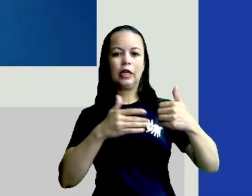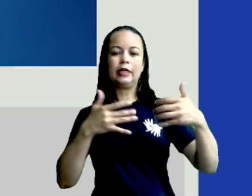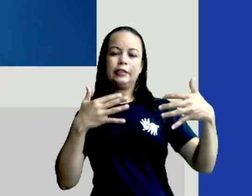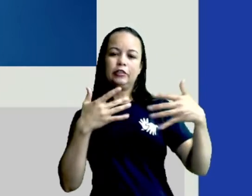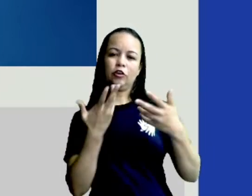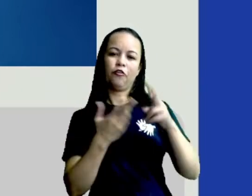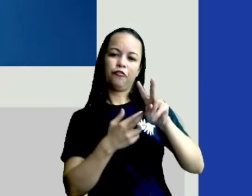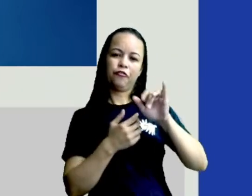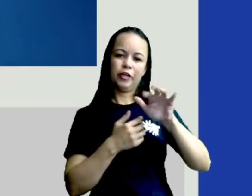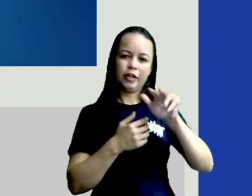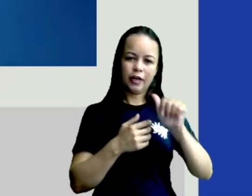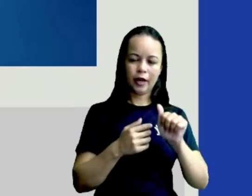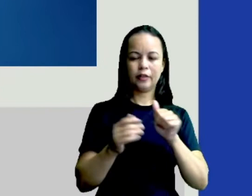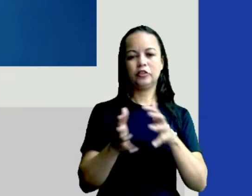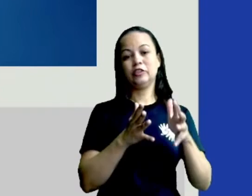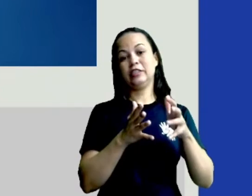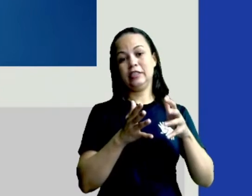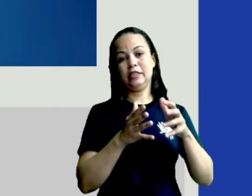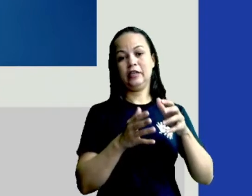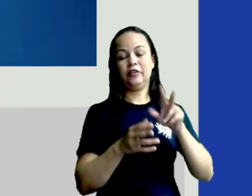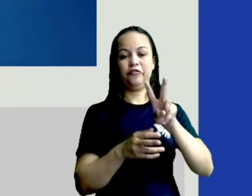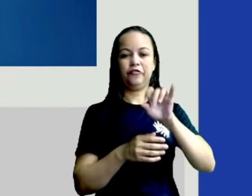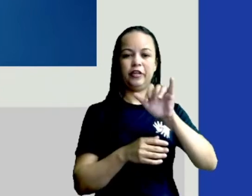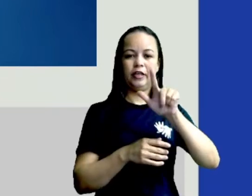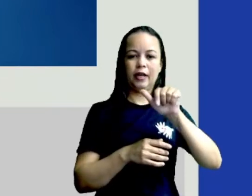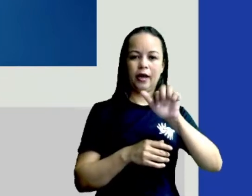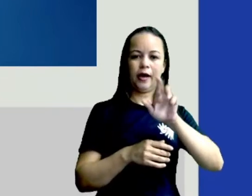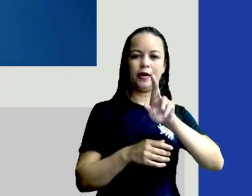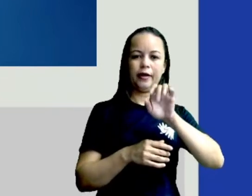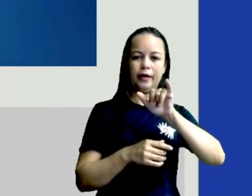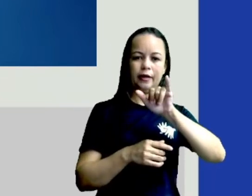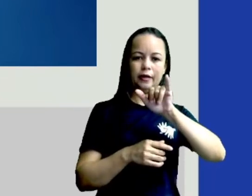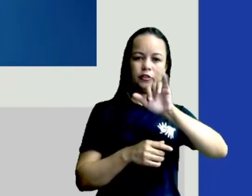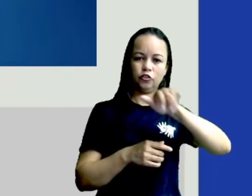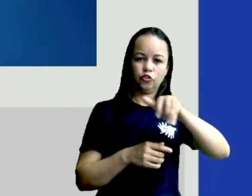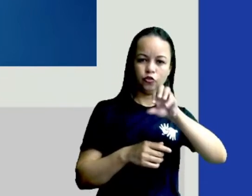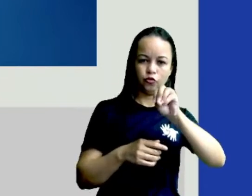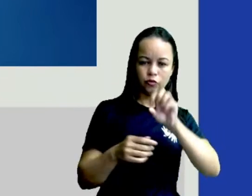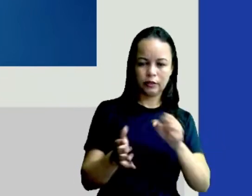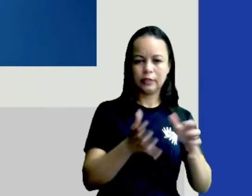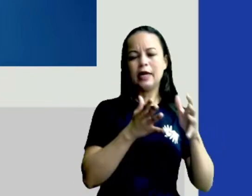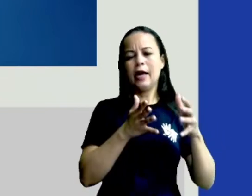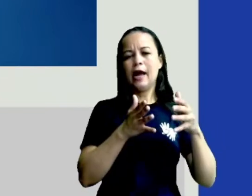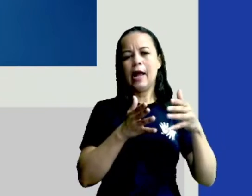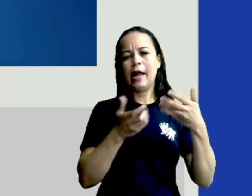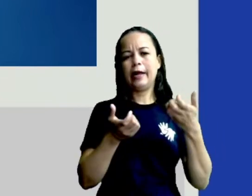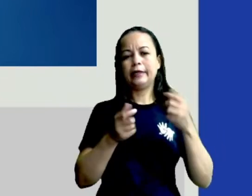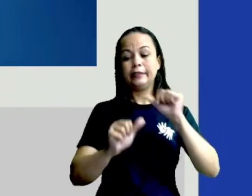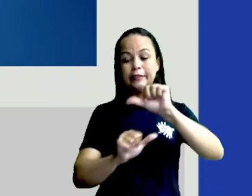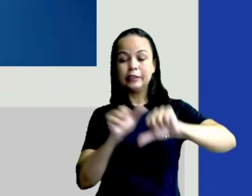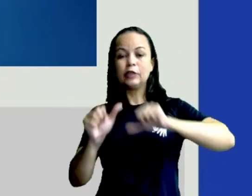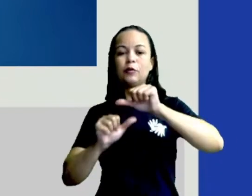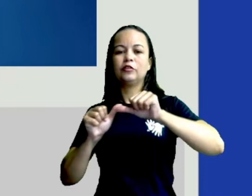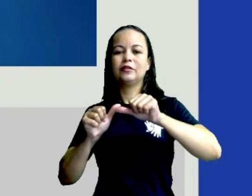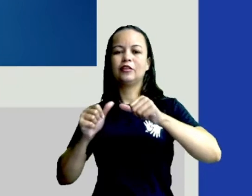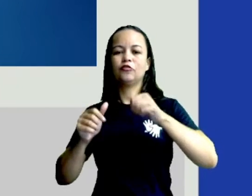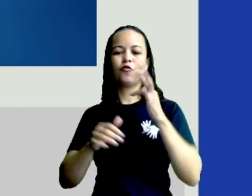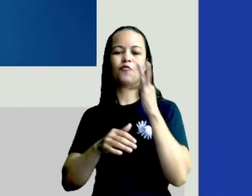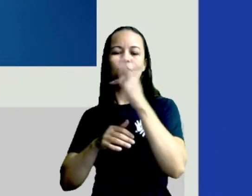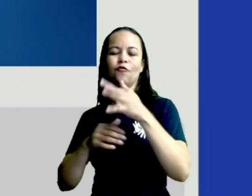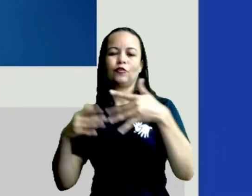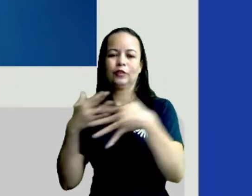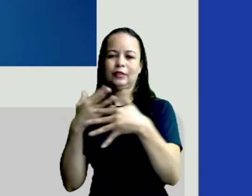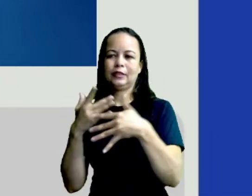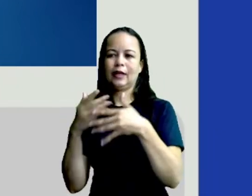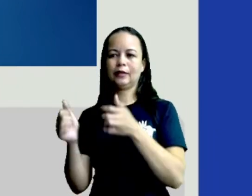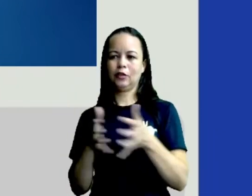origem a cidades. Olha aí essa caravana de mercadores indo a Tijuca. Tá vendo? Isso aí